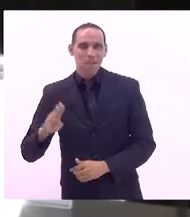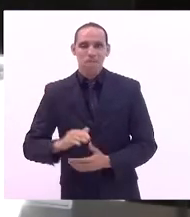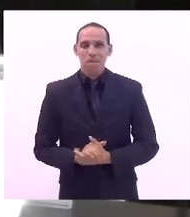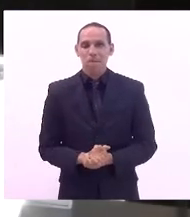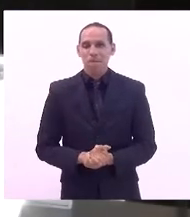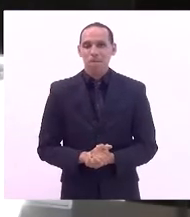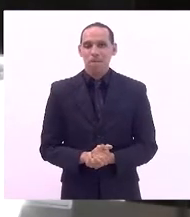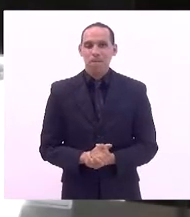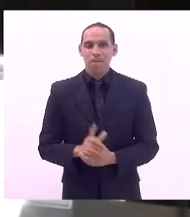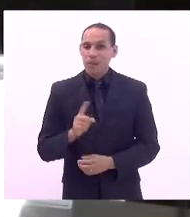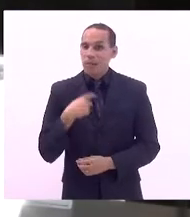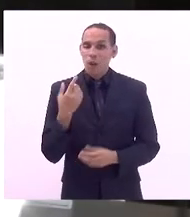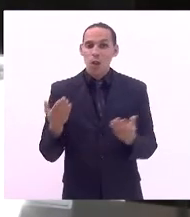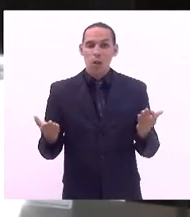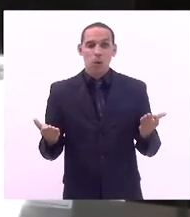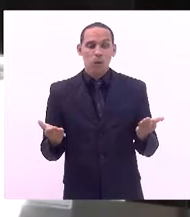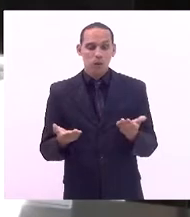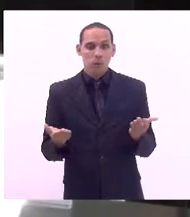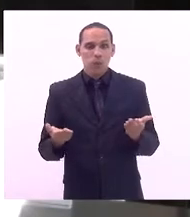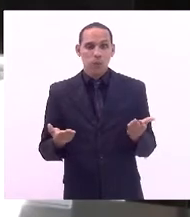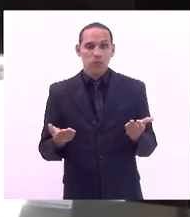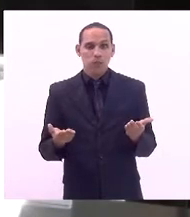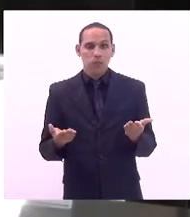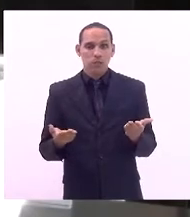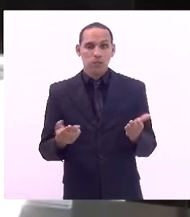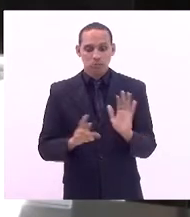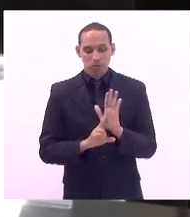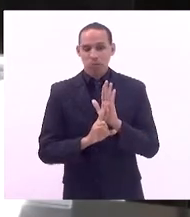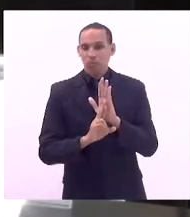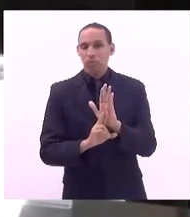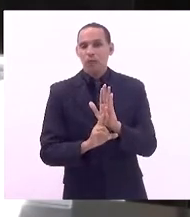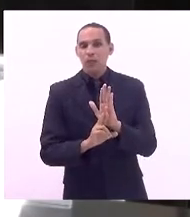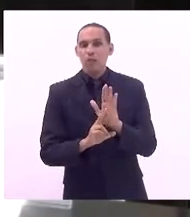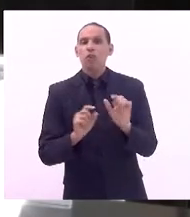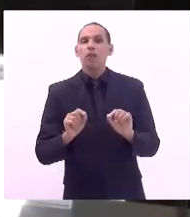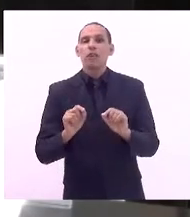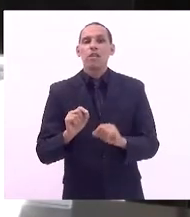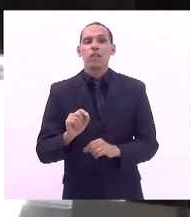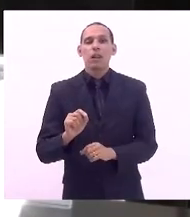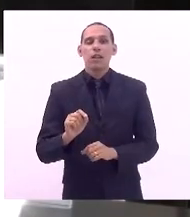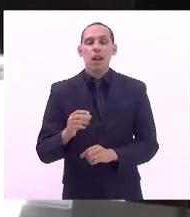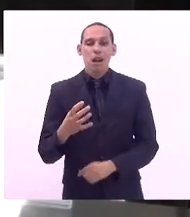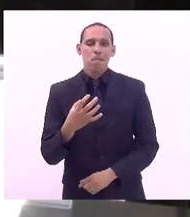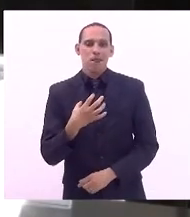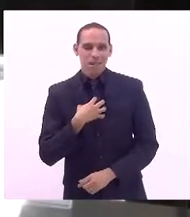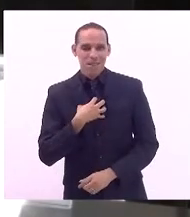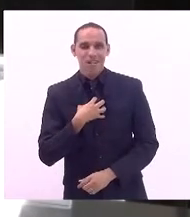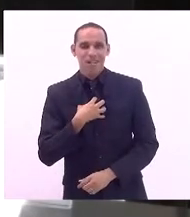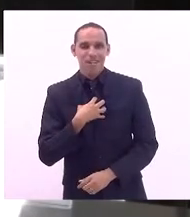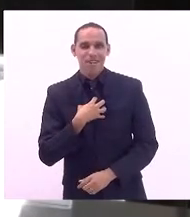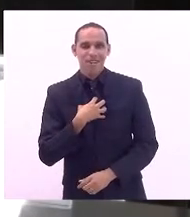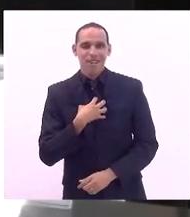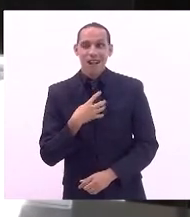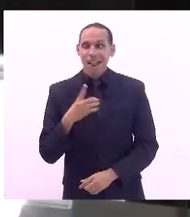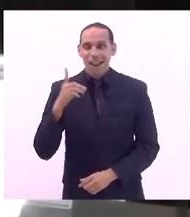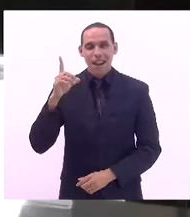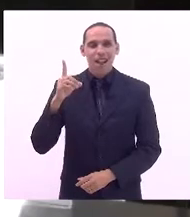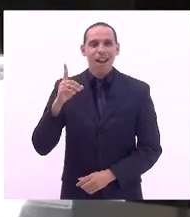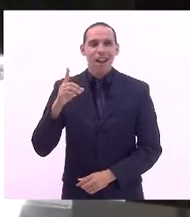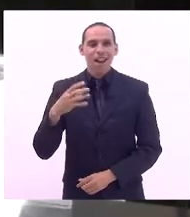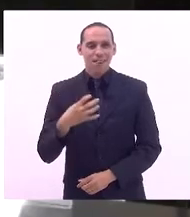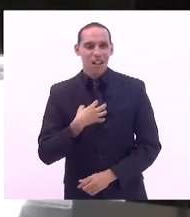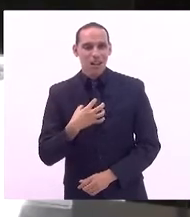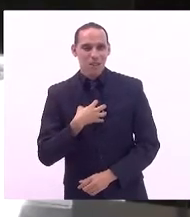aonde hoje nós temos só hoje estou representando o inter-religioso da Bahia e se encontrou em Salvador Bahia